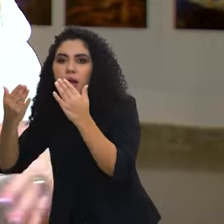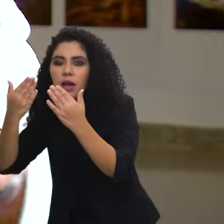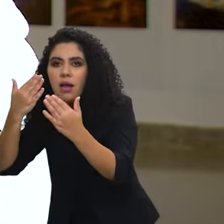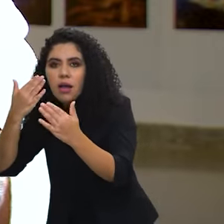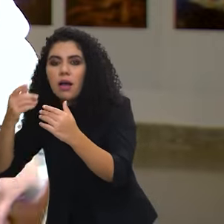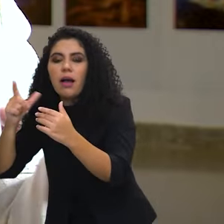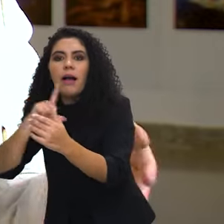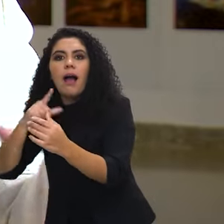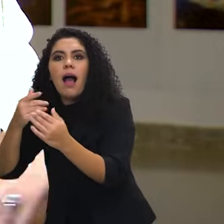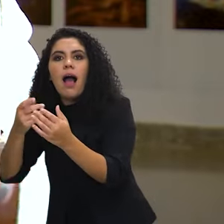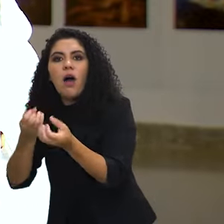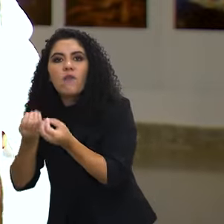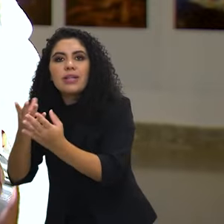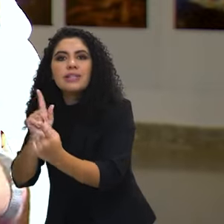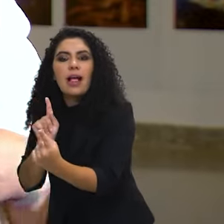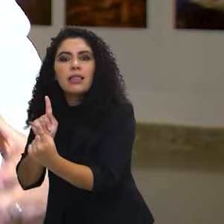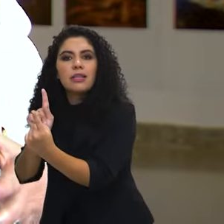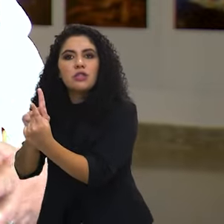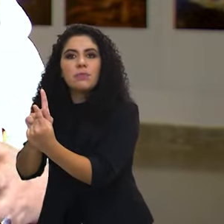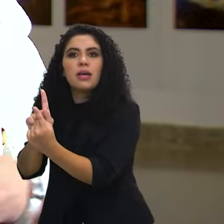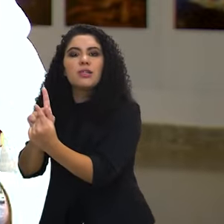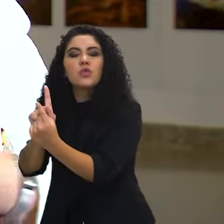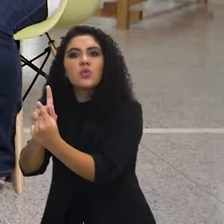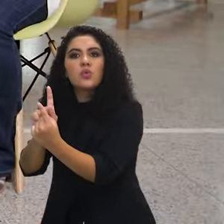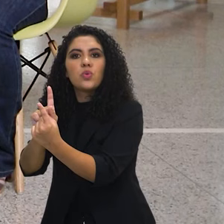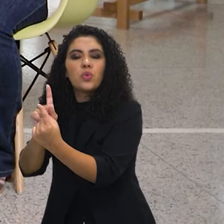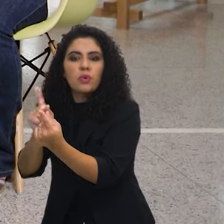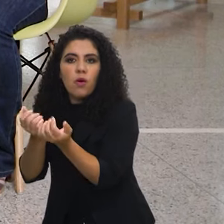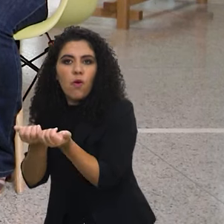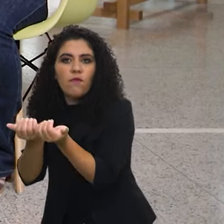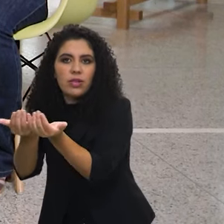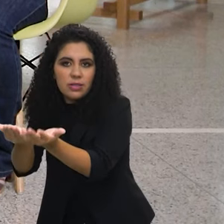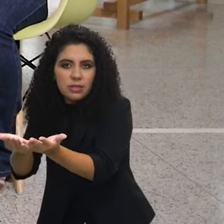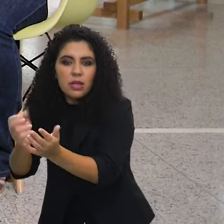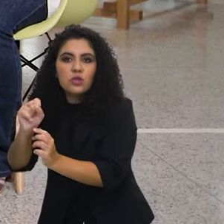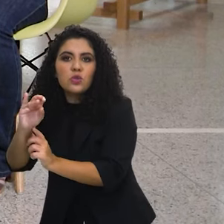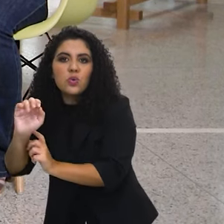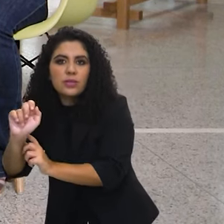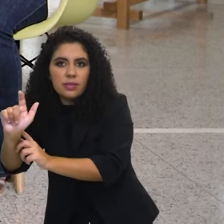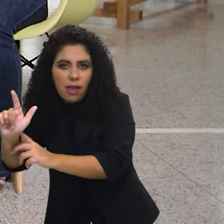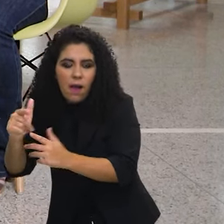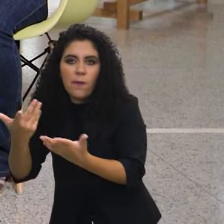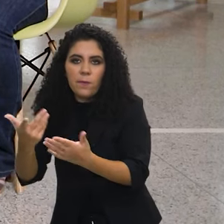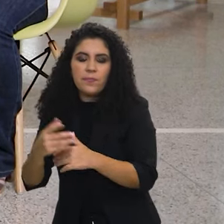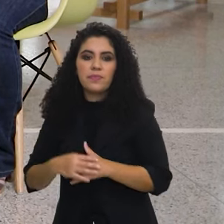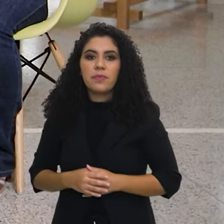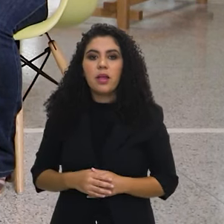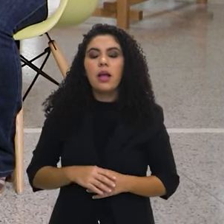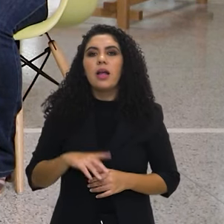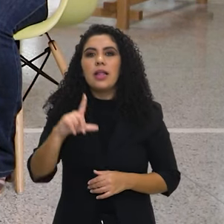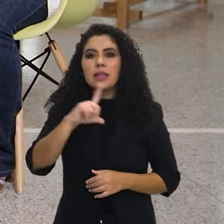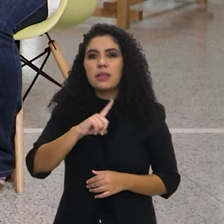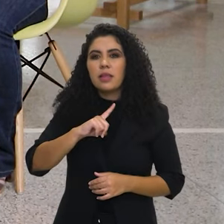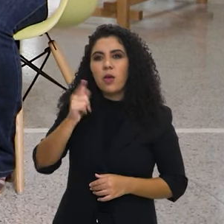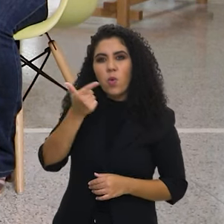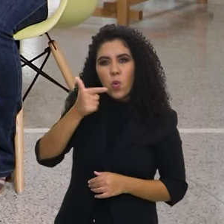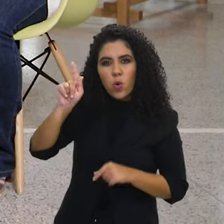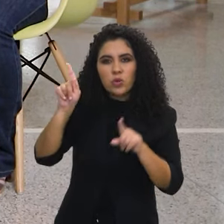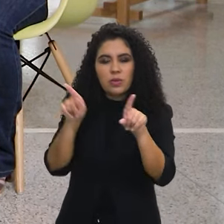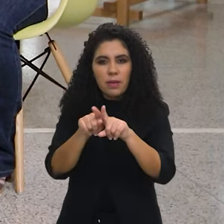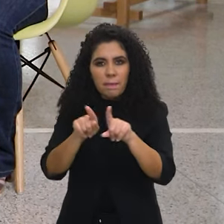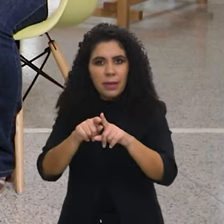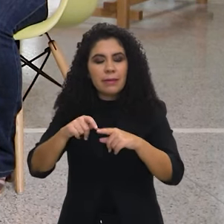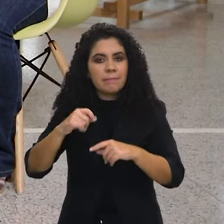são espaço menores para fazer o primeiro atendimento a gente tem um outro recurso muito importante que é o